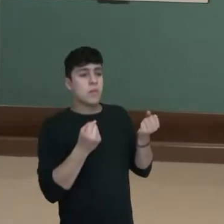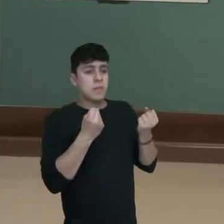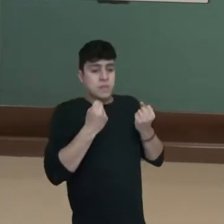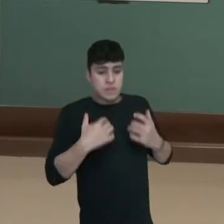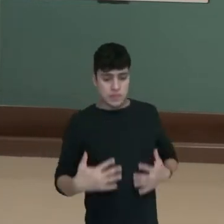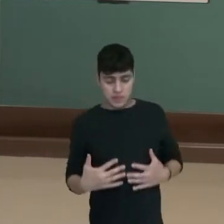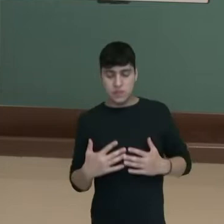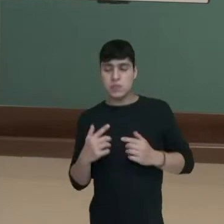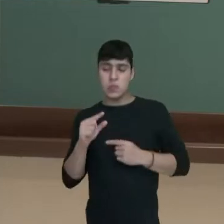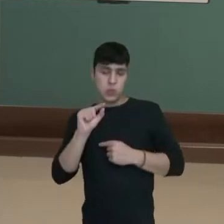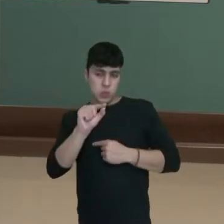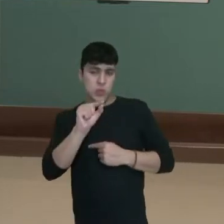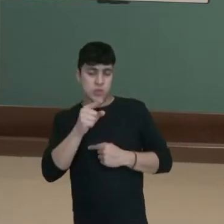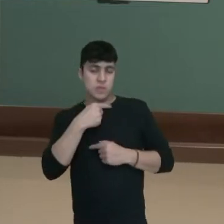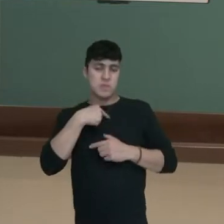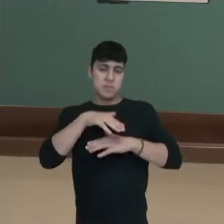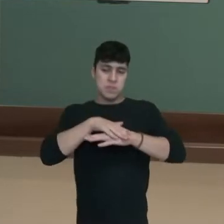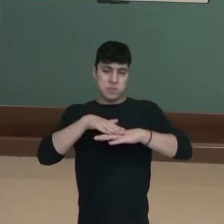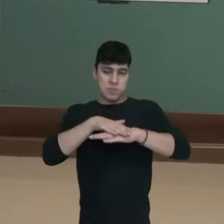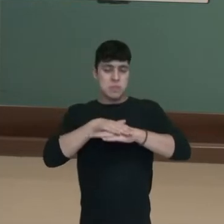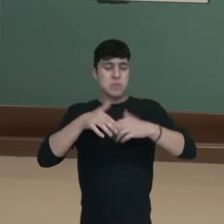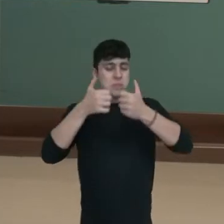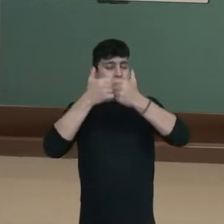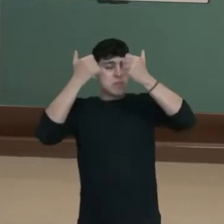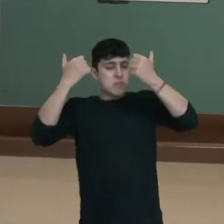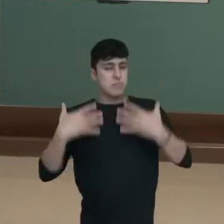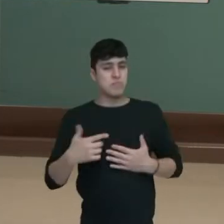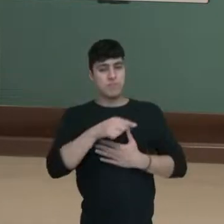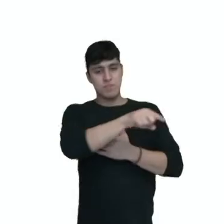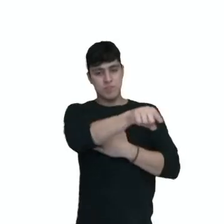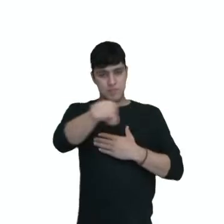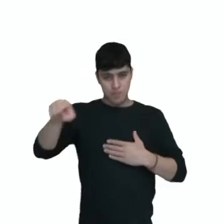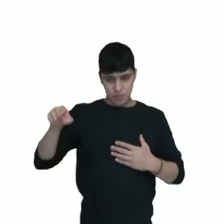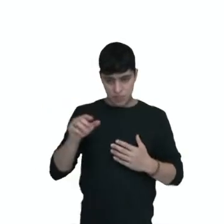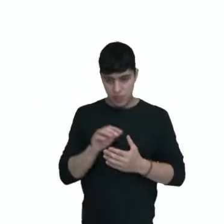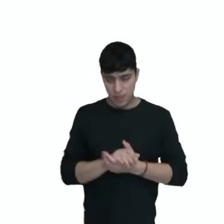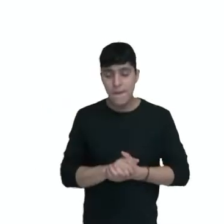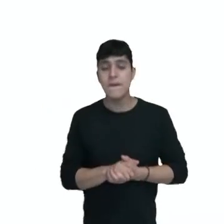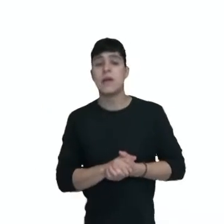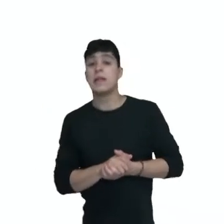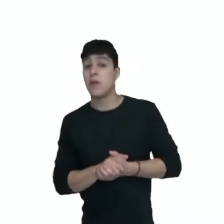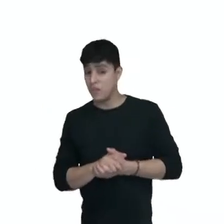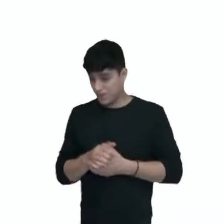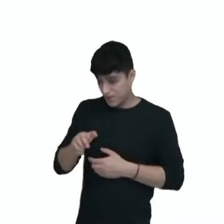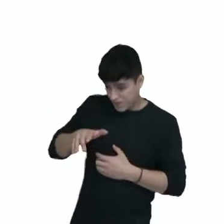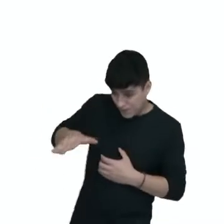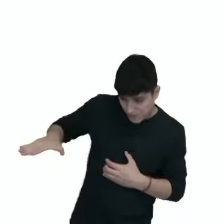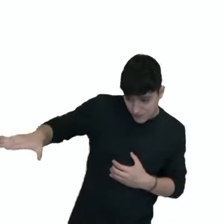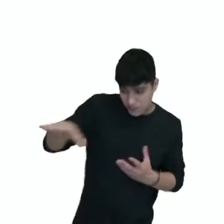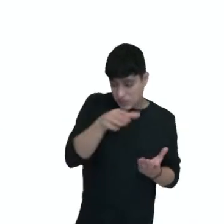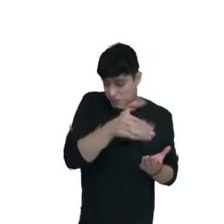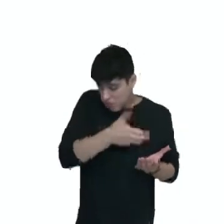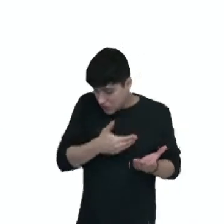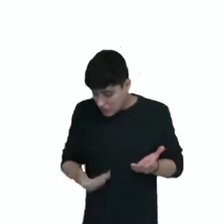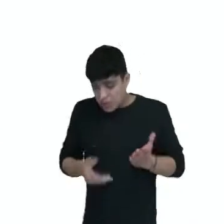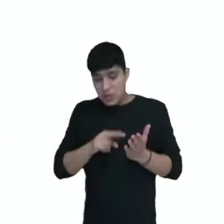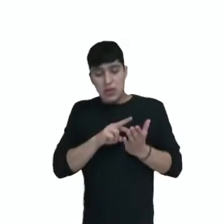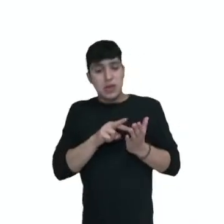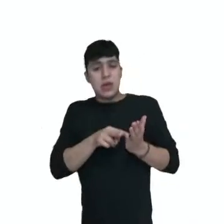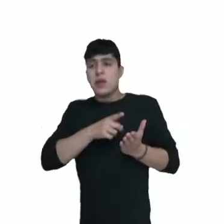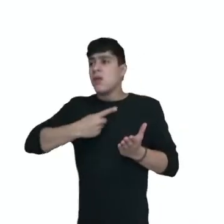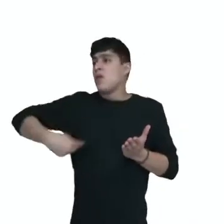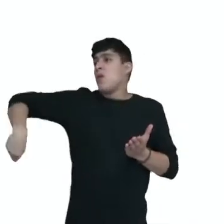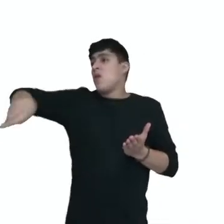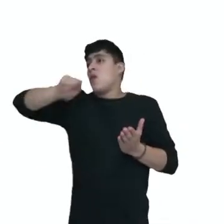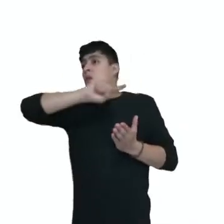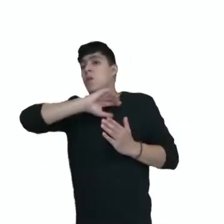É disso que a gente vai conversar um pouquinho. A esfera pública é aquela de uso comum e posse